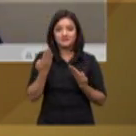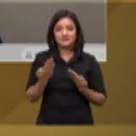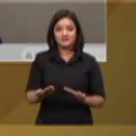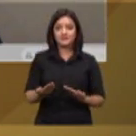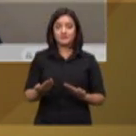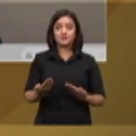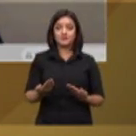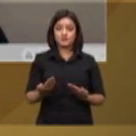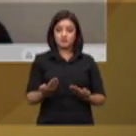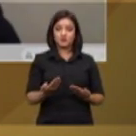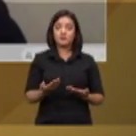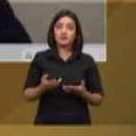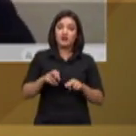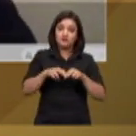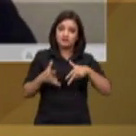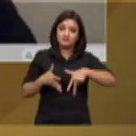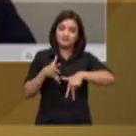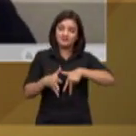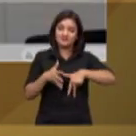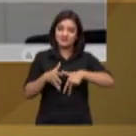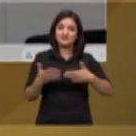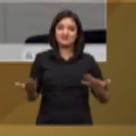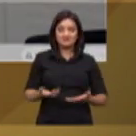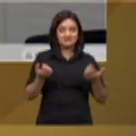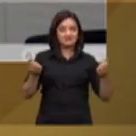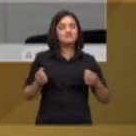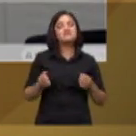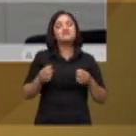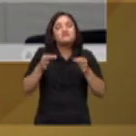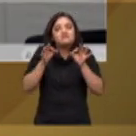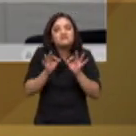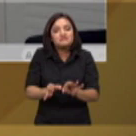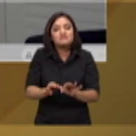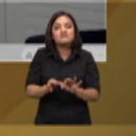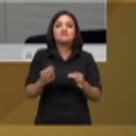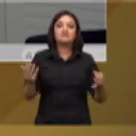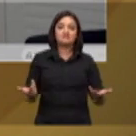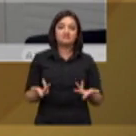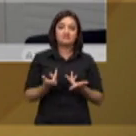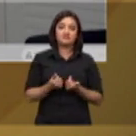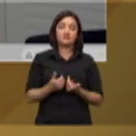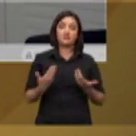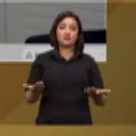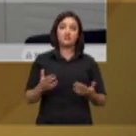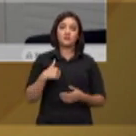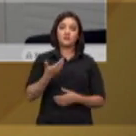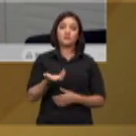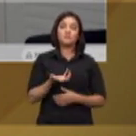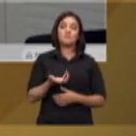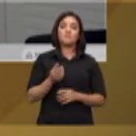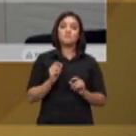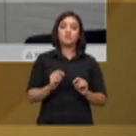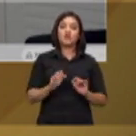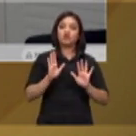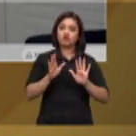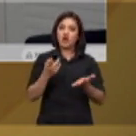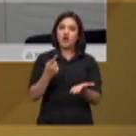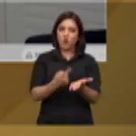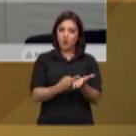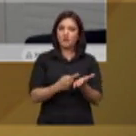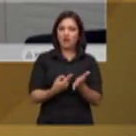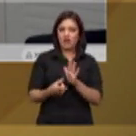Jacques, pela sustentação oral profunda e sucinta. Eu queria, então, conforme pactuado